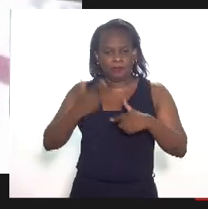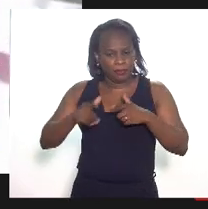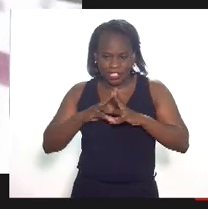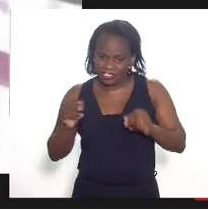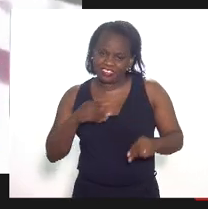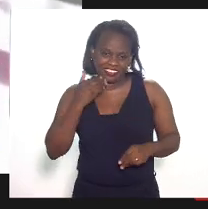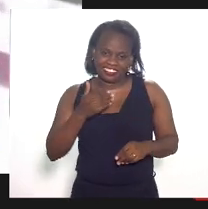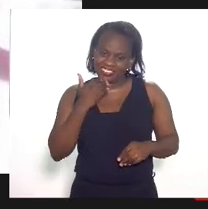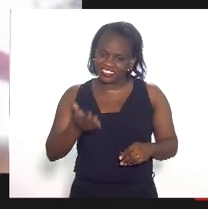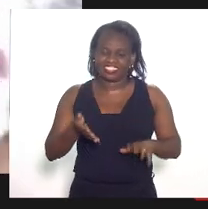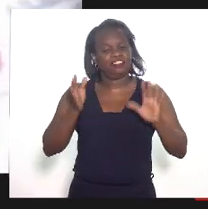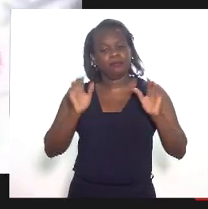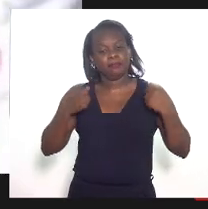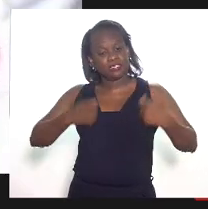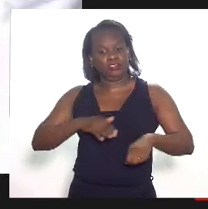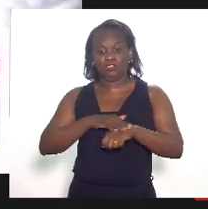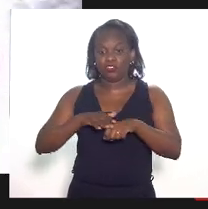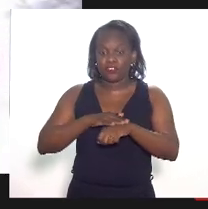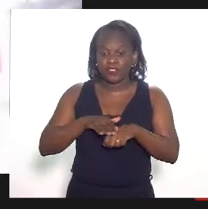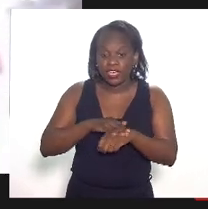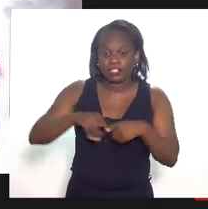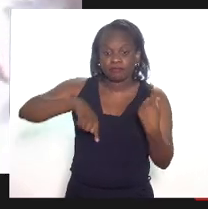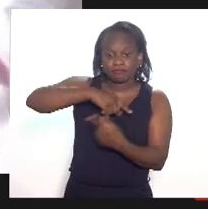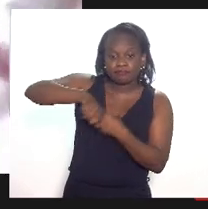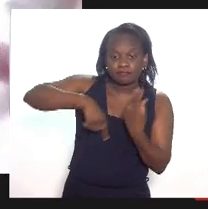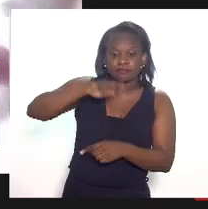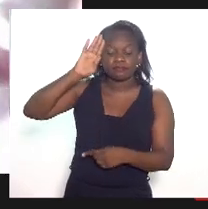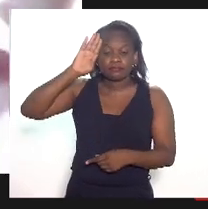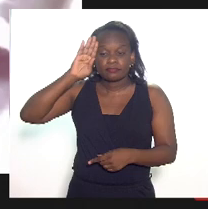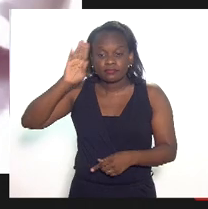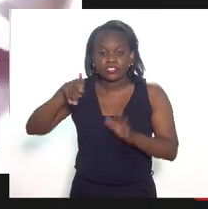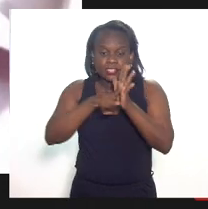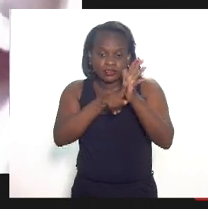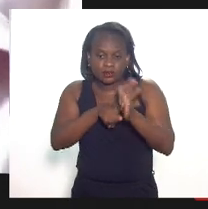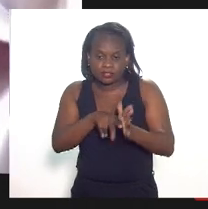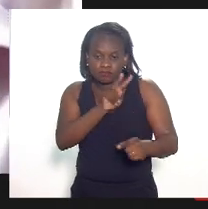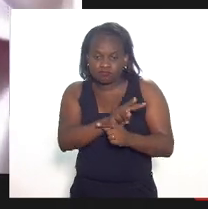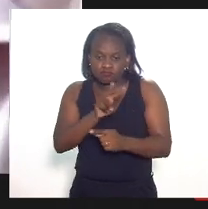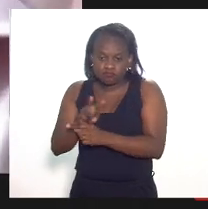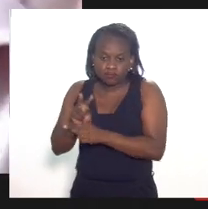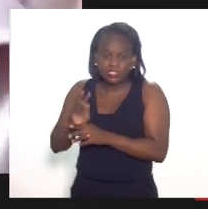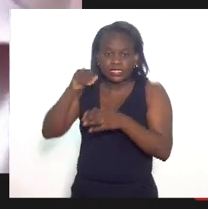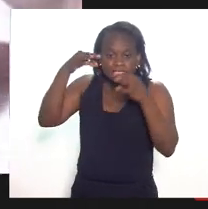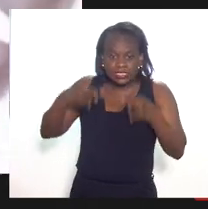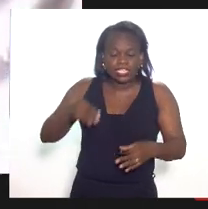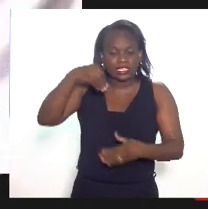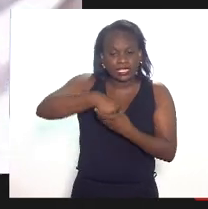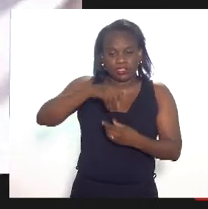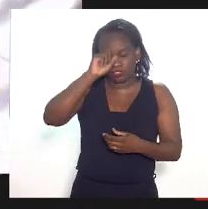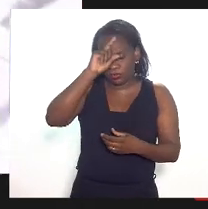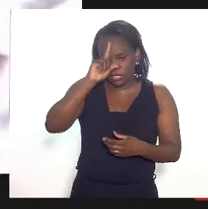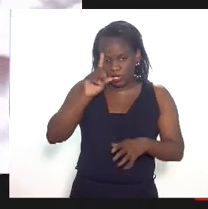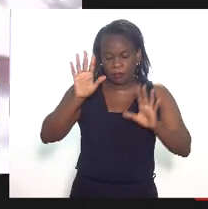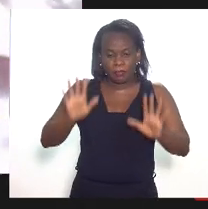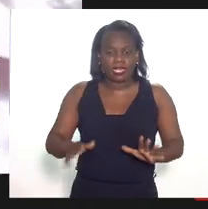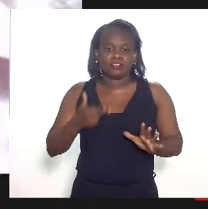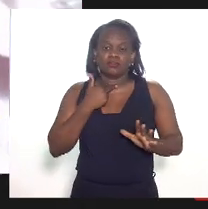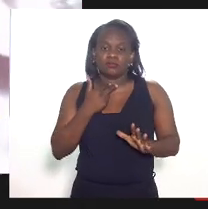problema, não. É com conversa, interação e, sobretudo, uma fiscalização correta dentro das unidades. Mas nós não